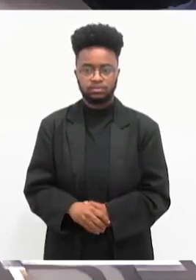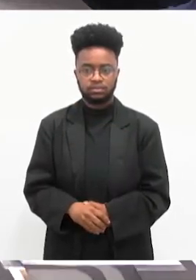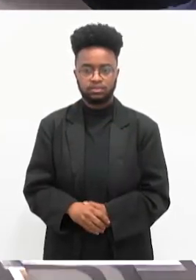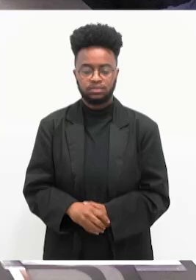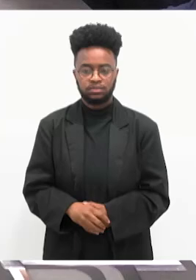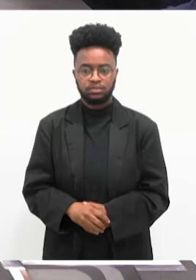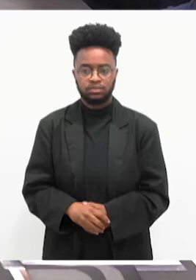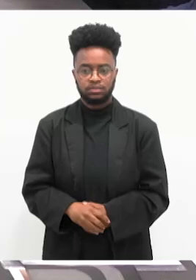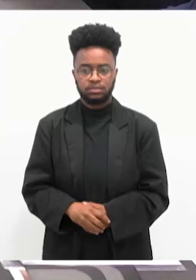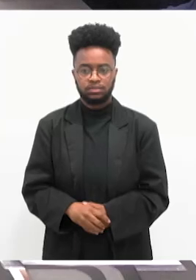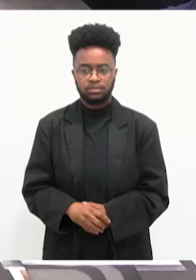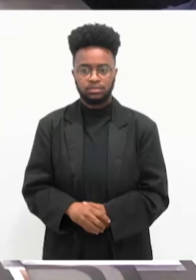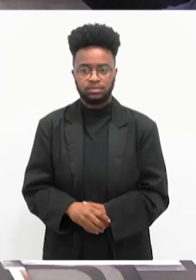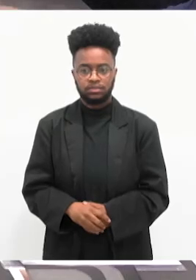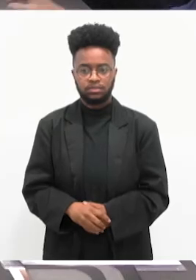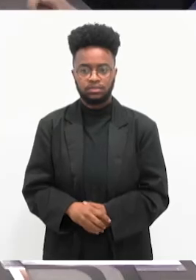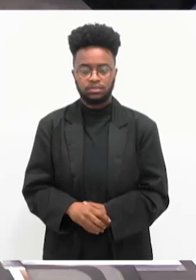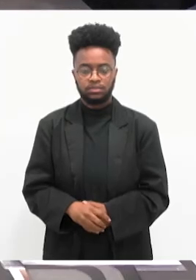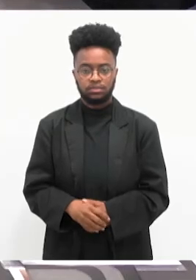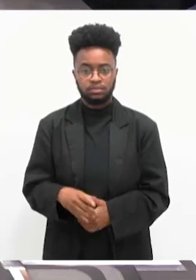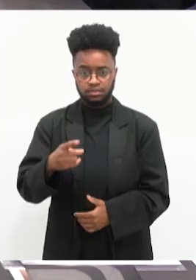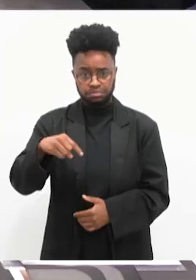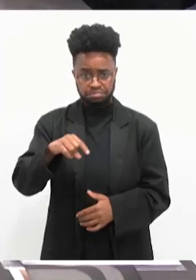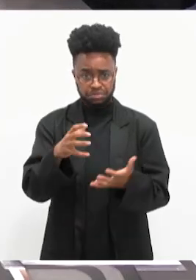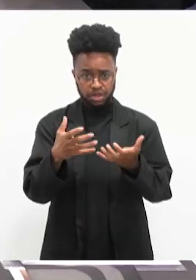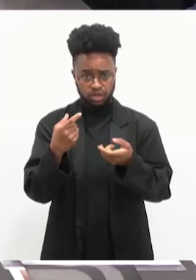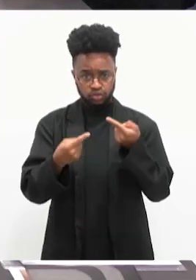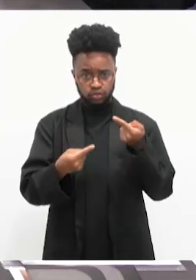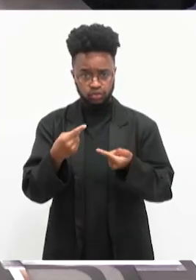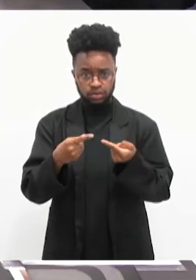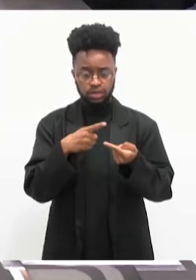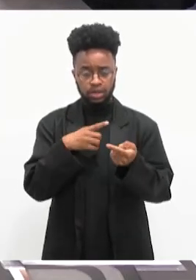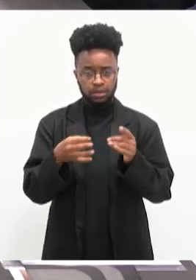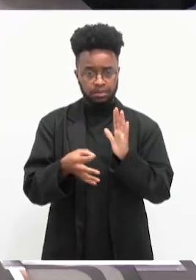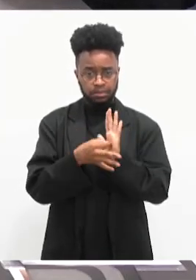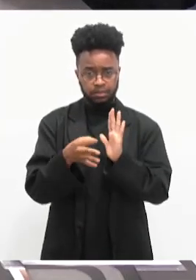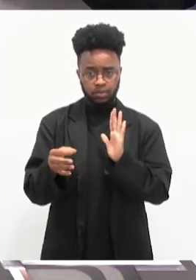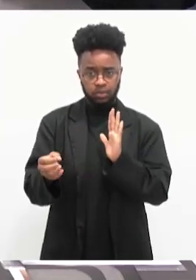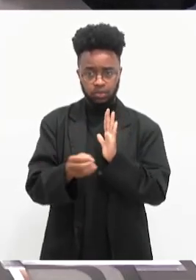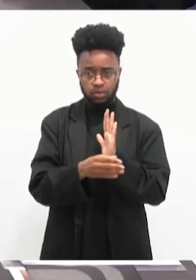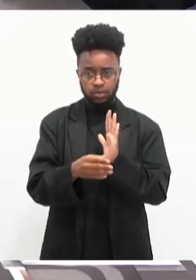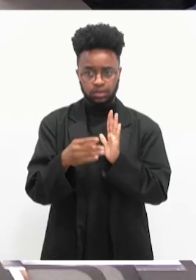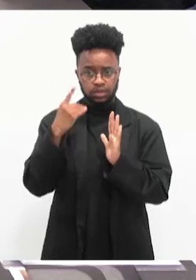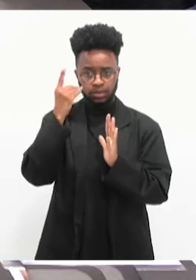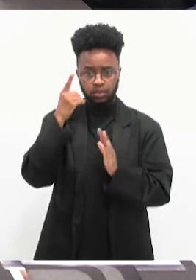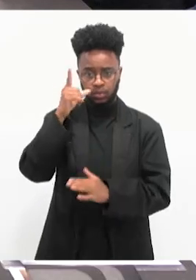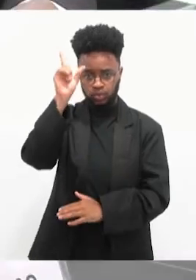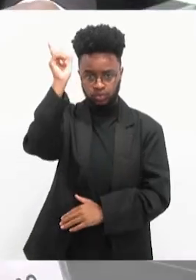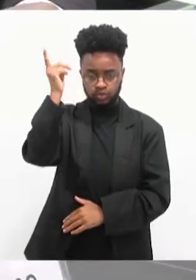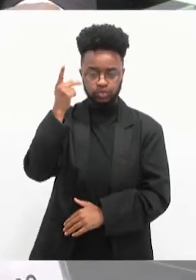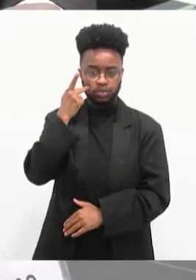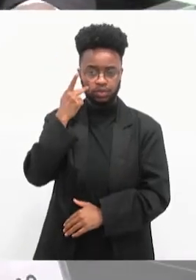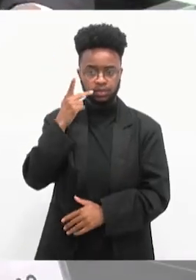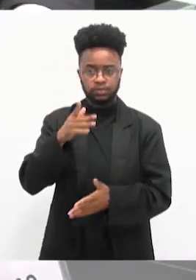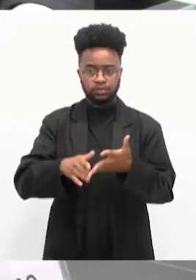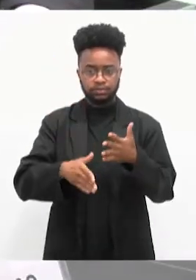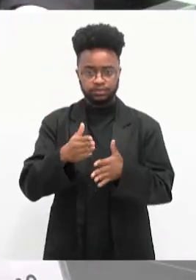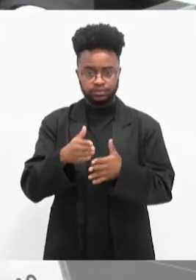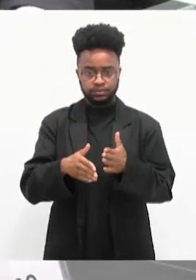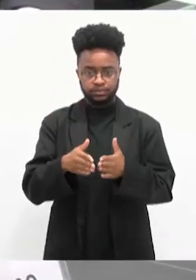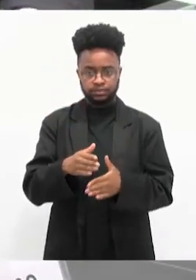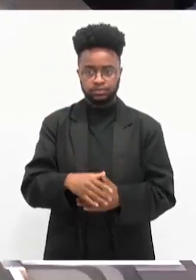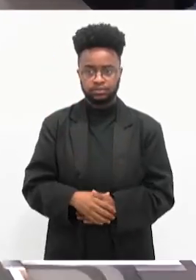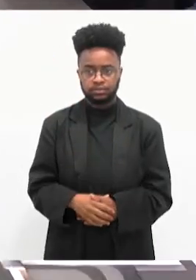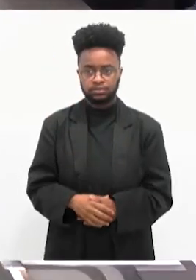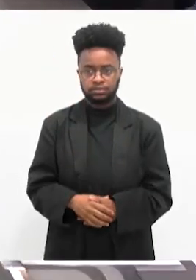Então, mais alguém queira discutir? Então, um novo parecer do deputado Luiz Paulo pela prejudicabilidade. O